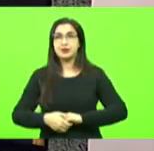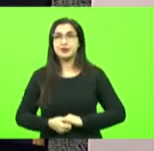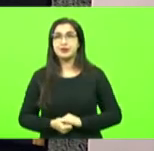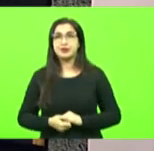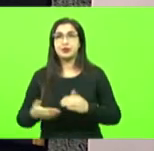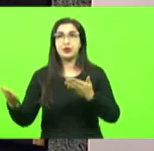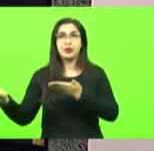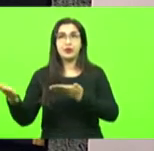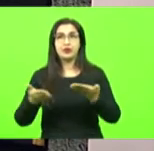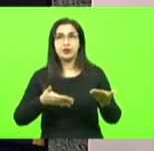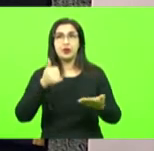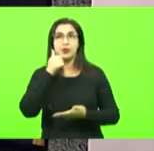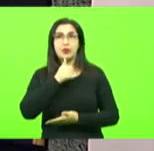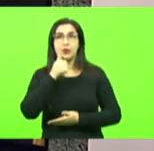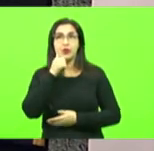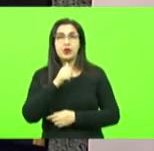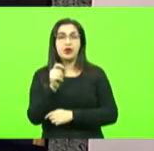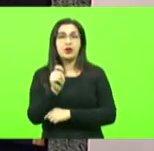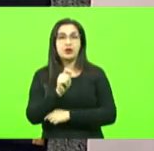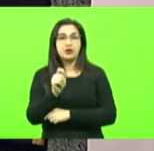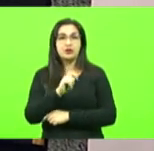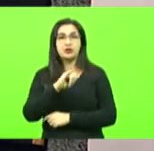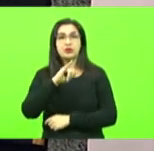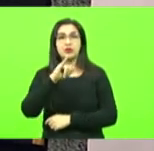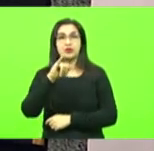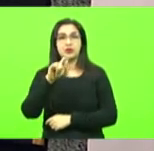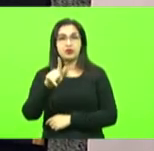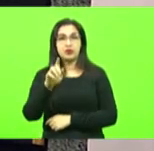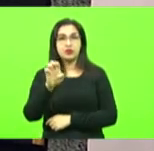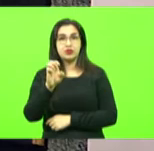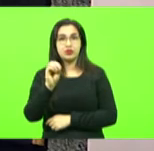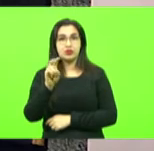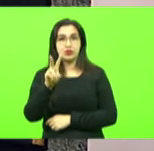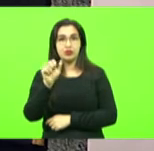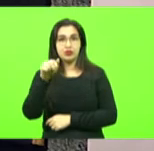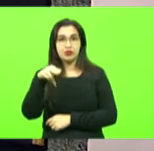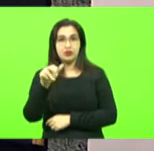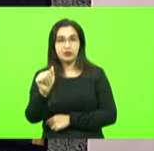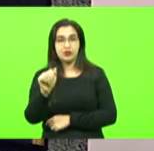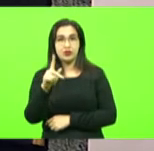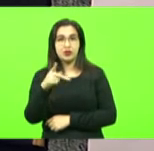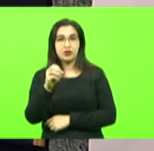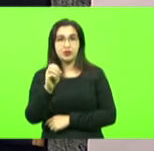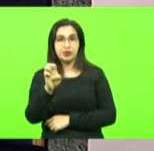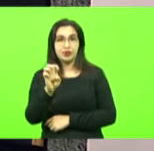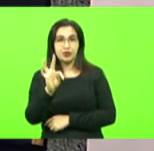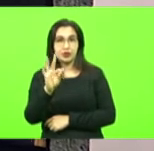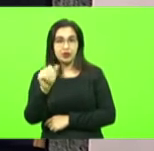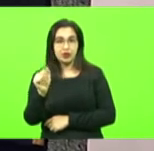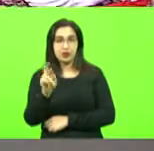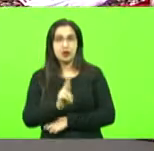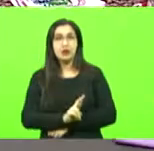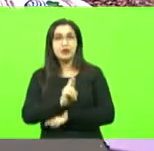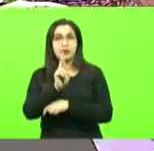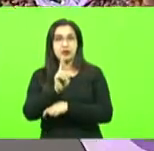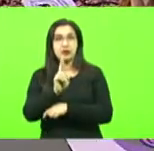Convidamos a senhora assessora parlamentar Giovana Poeta, neste ato representando a excelentíssima senhora deputada estadual